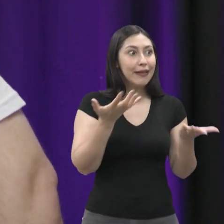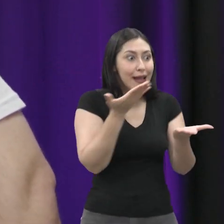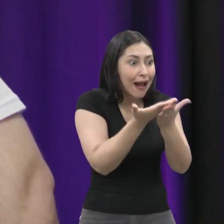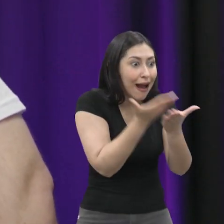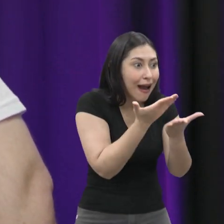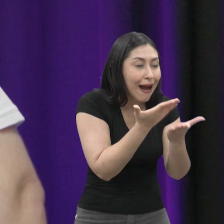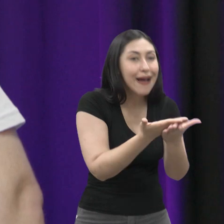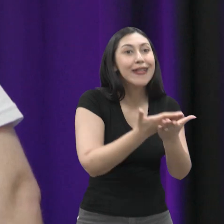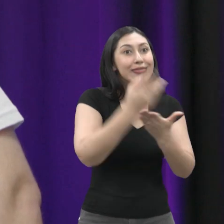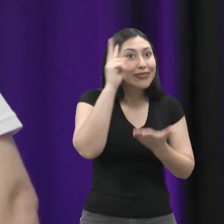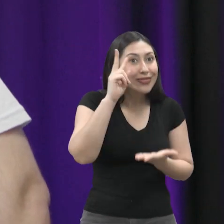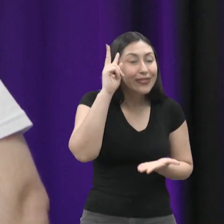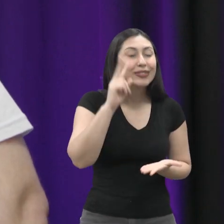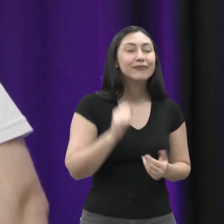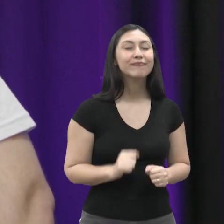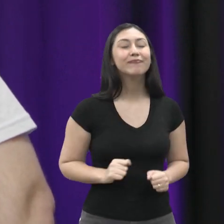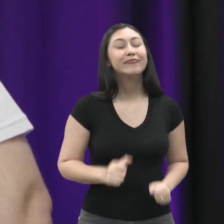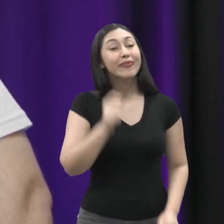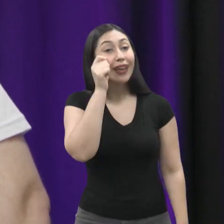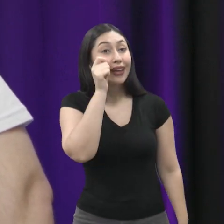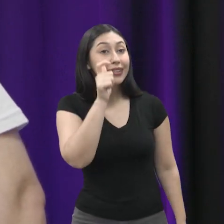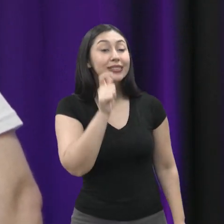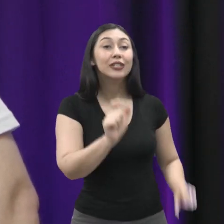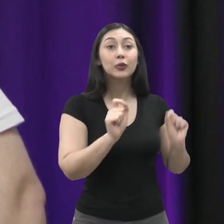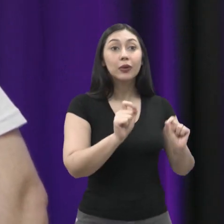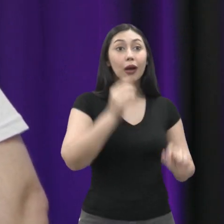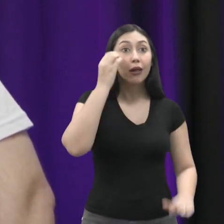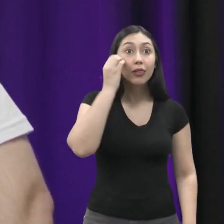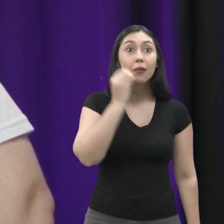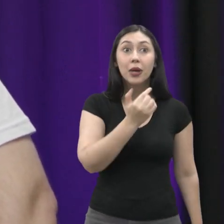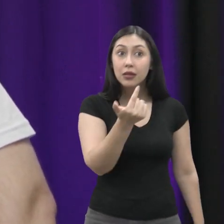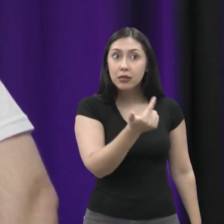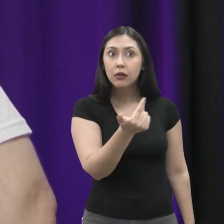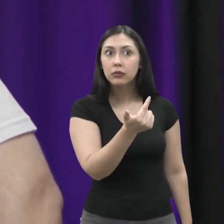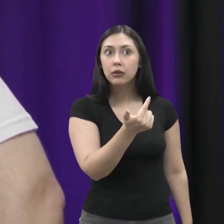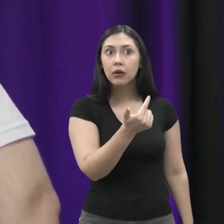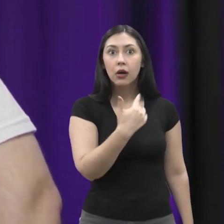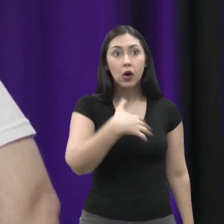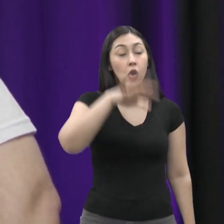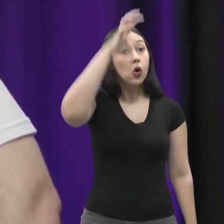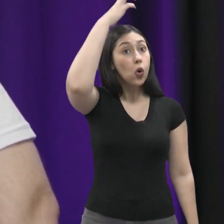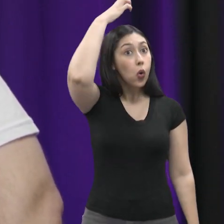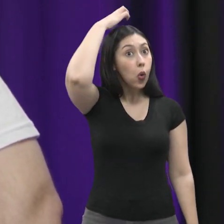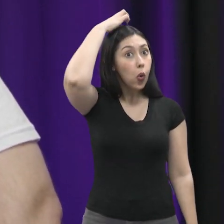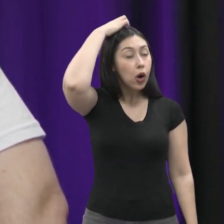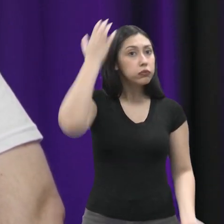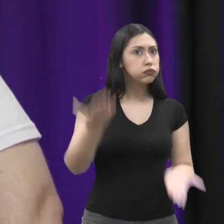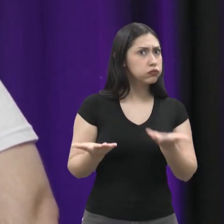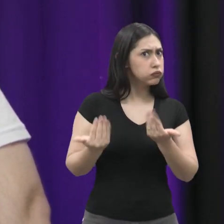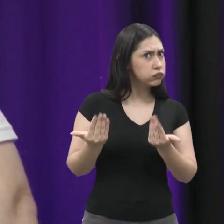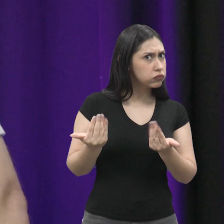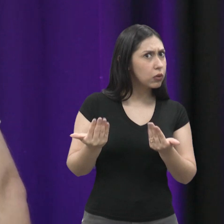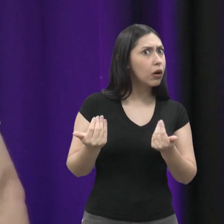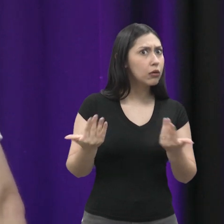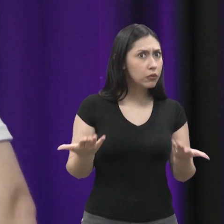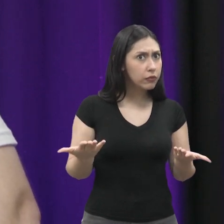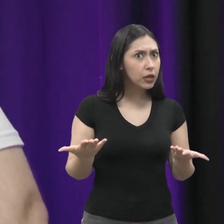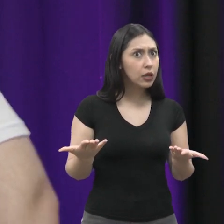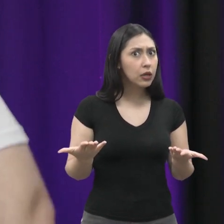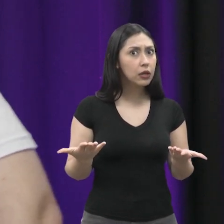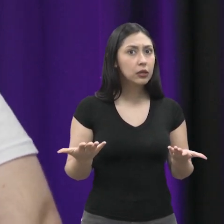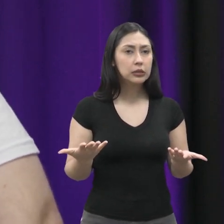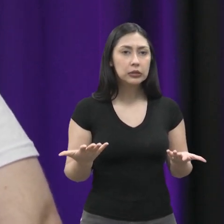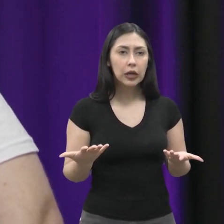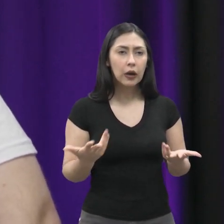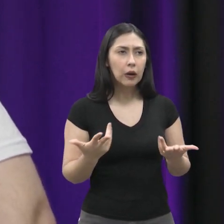Dom Pedro II é um dos monarcas mais longevos da história, tá? E facilmente entre os 50 a mais, assim,